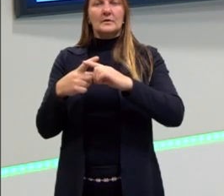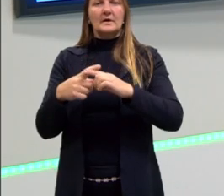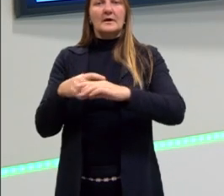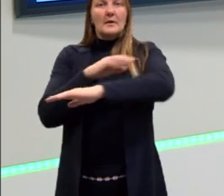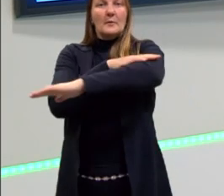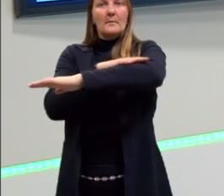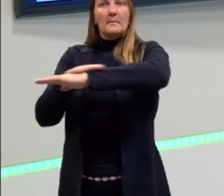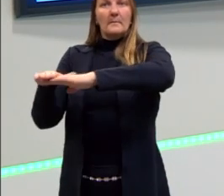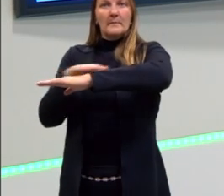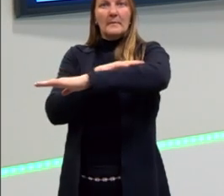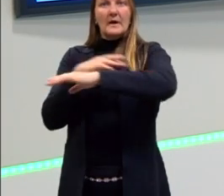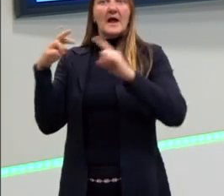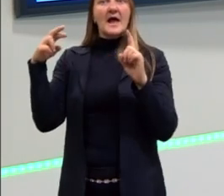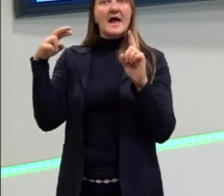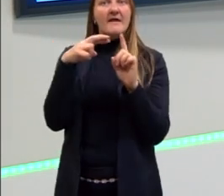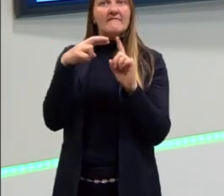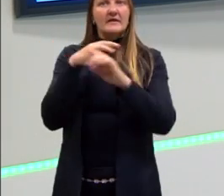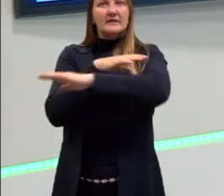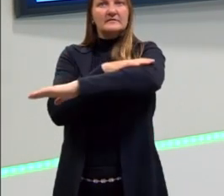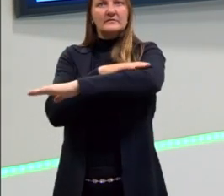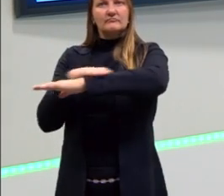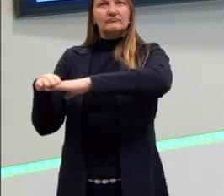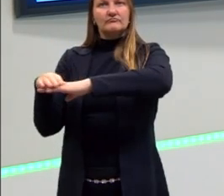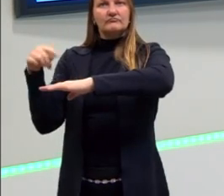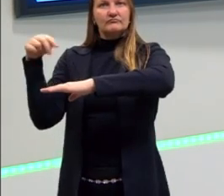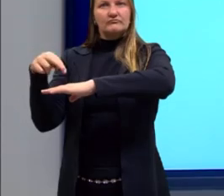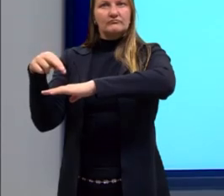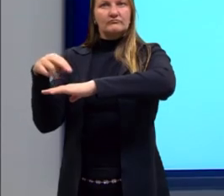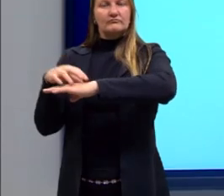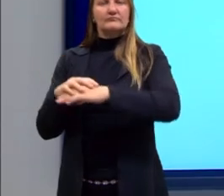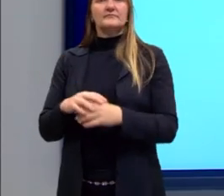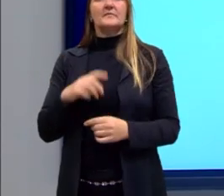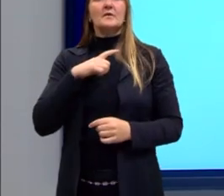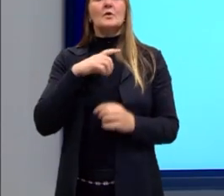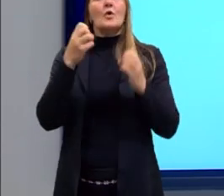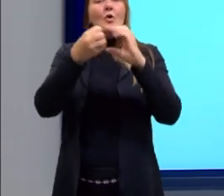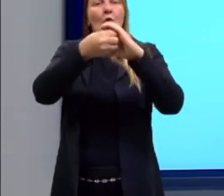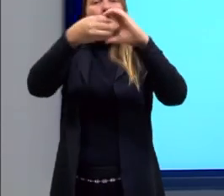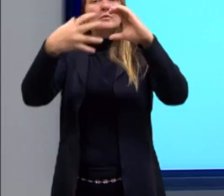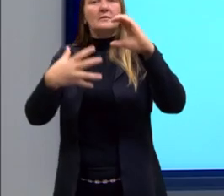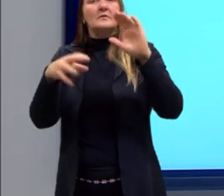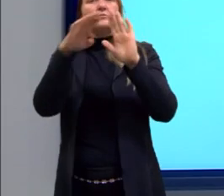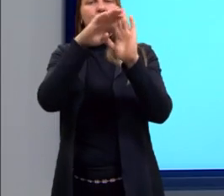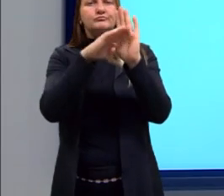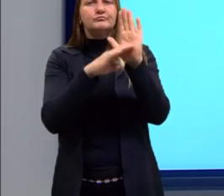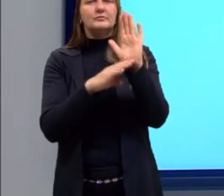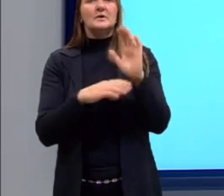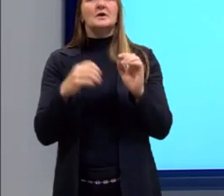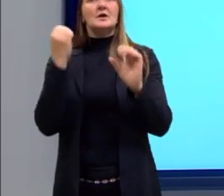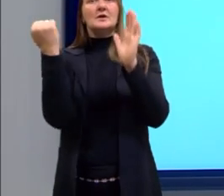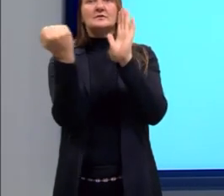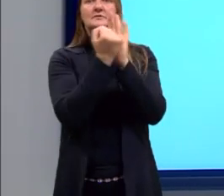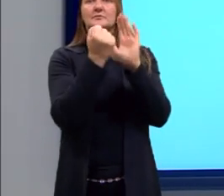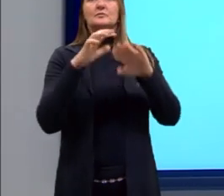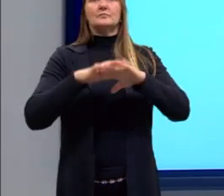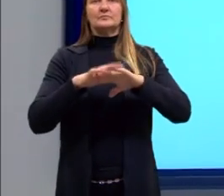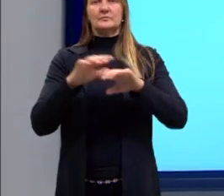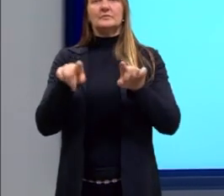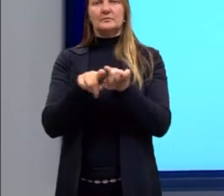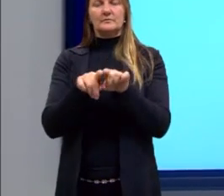tá a outra classificação e aí utilizando o simbologia matemática